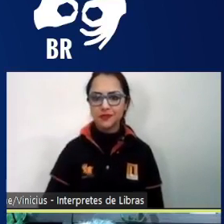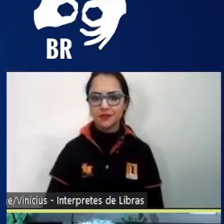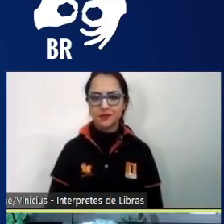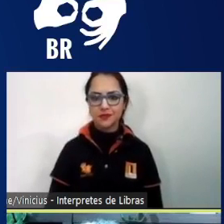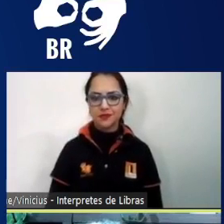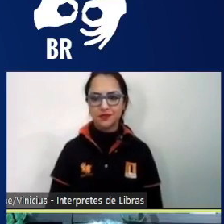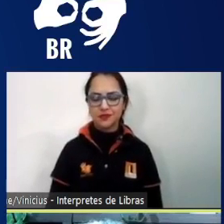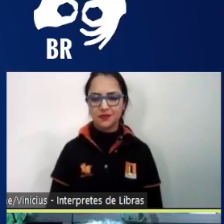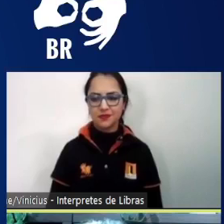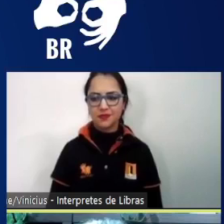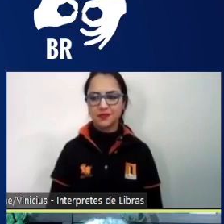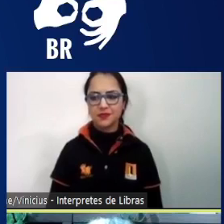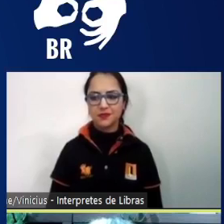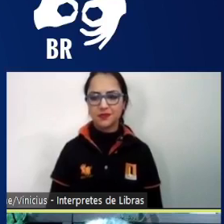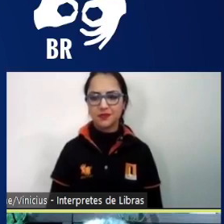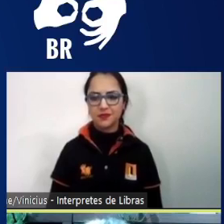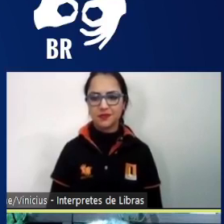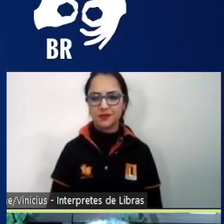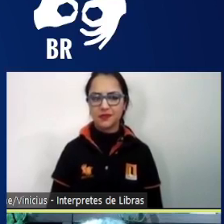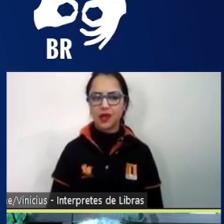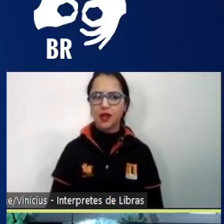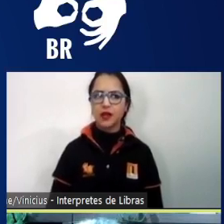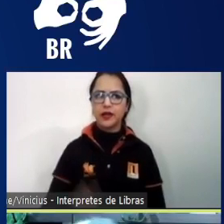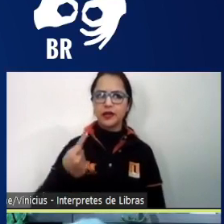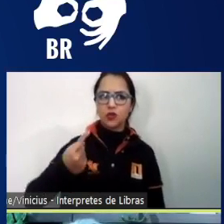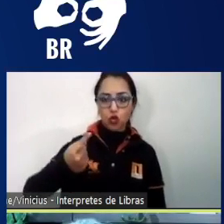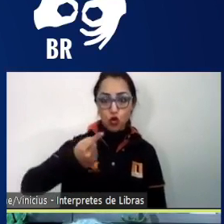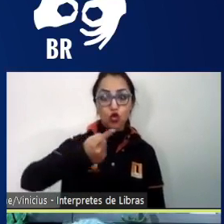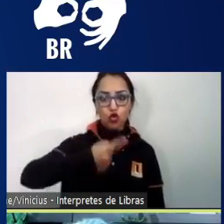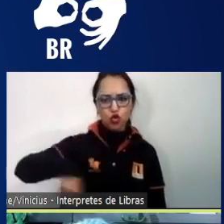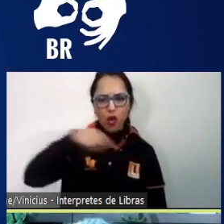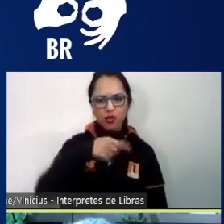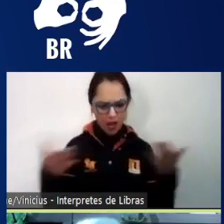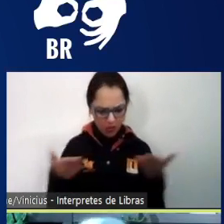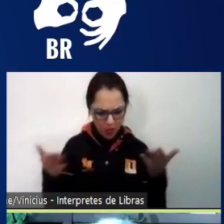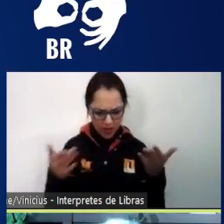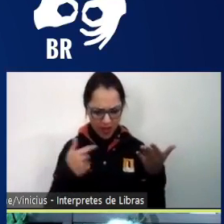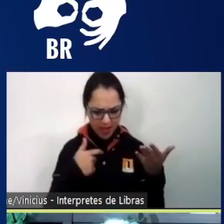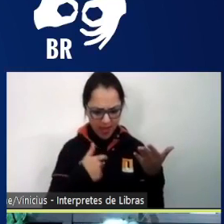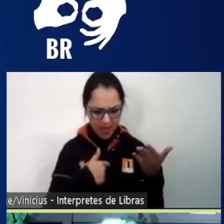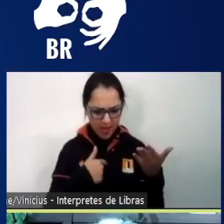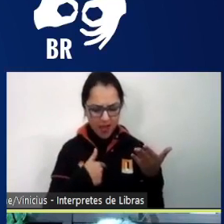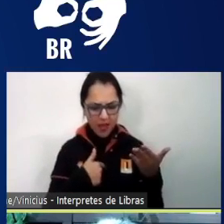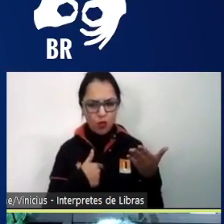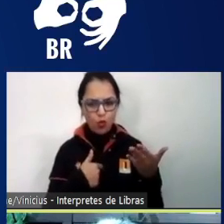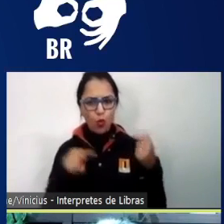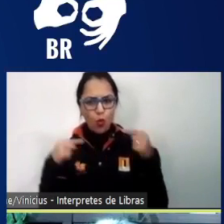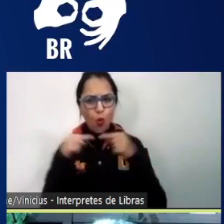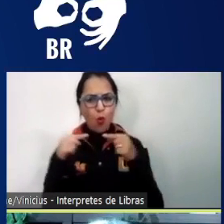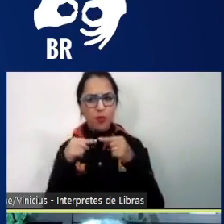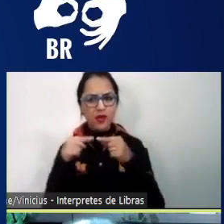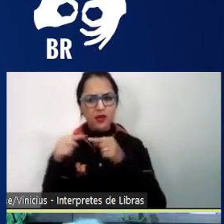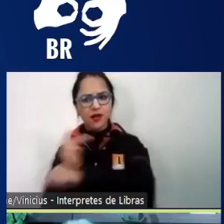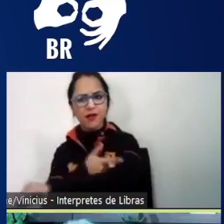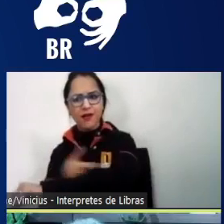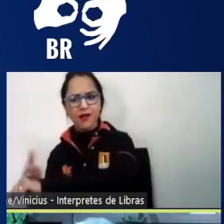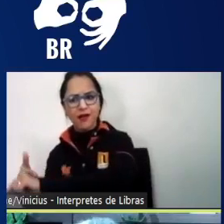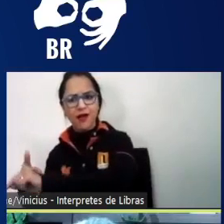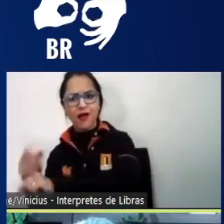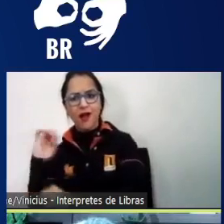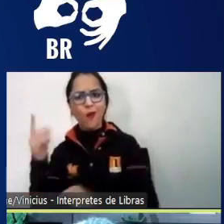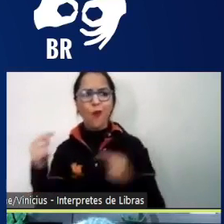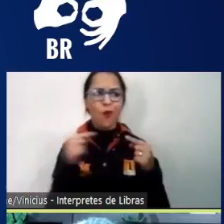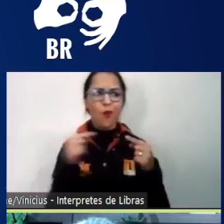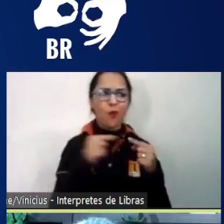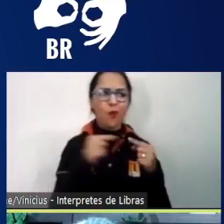de entendermos em que nível de barbárie estamos nesta sociedade, que ainda